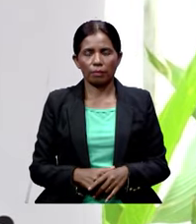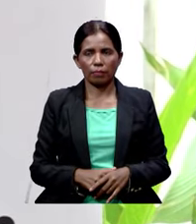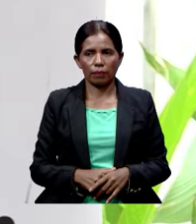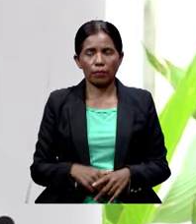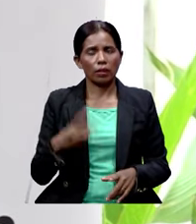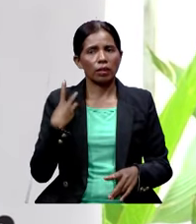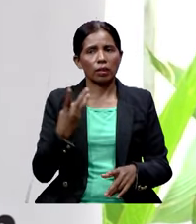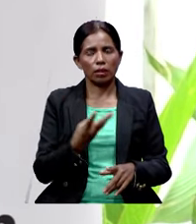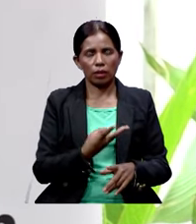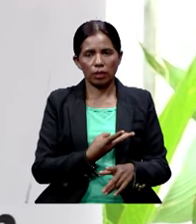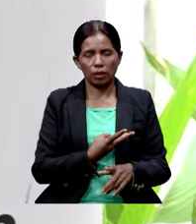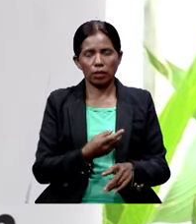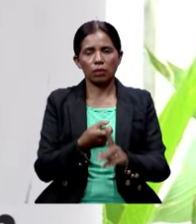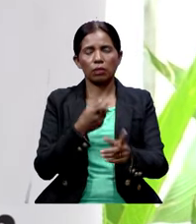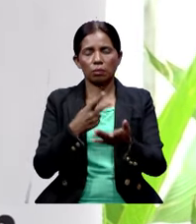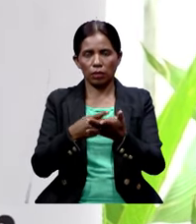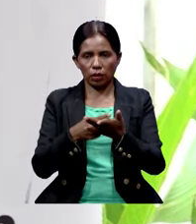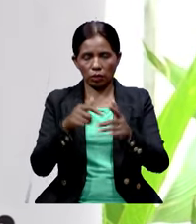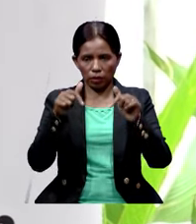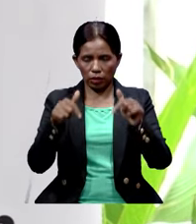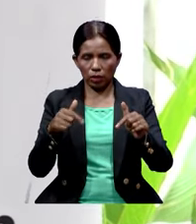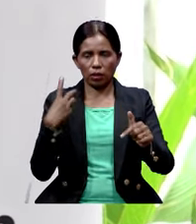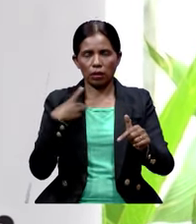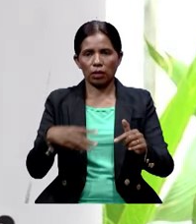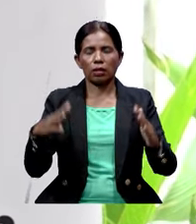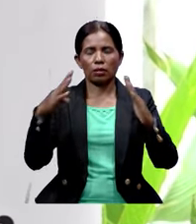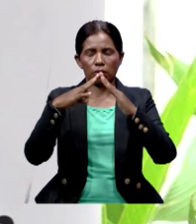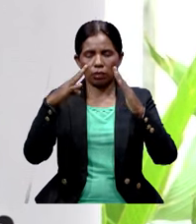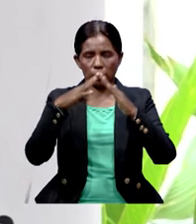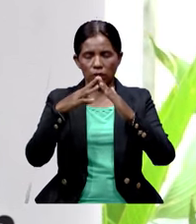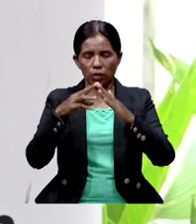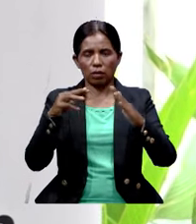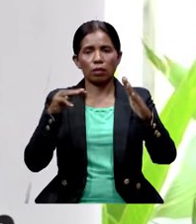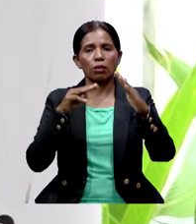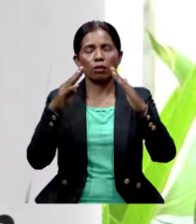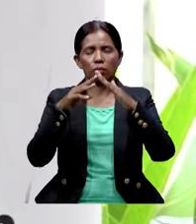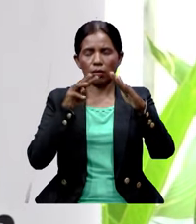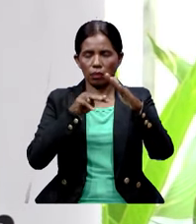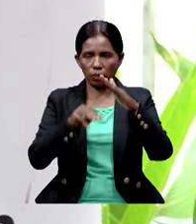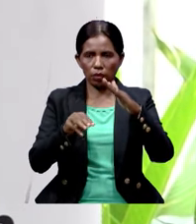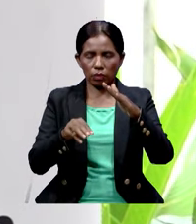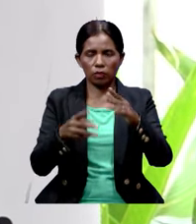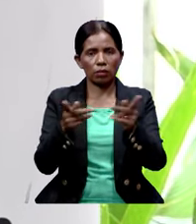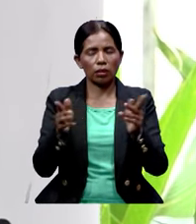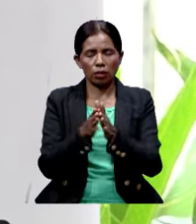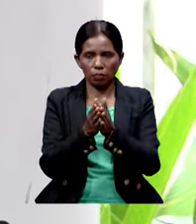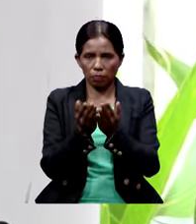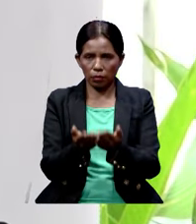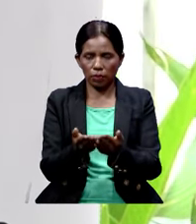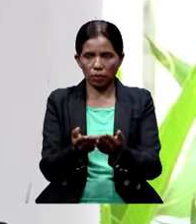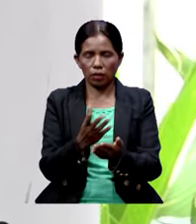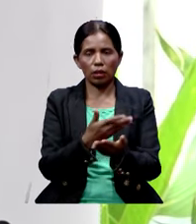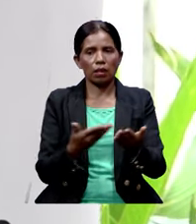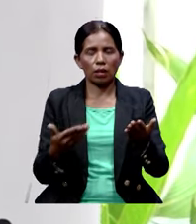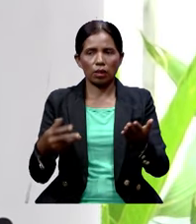Lihusi projeti dane uma mahon, biblioteca, centro exposições, pavimento,